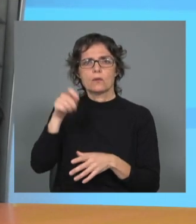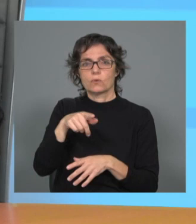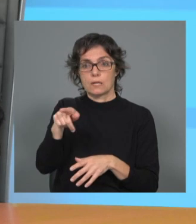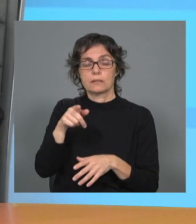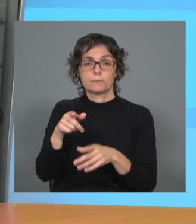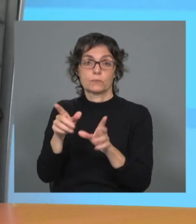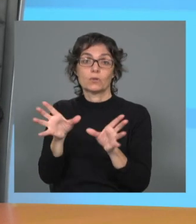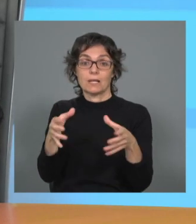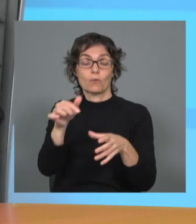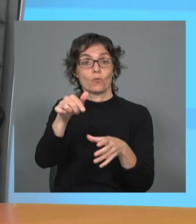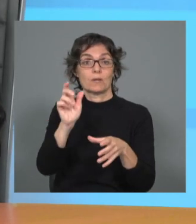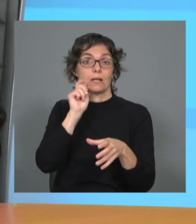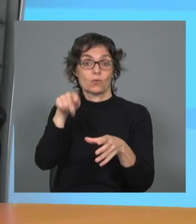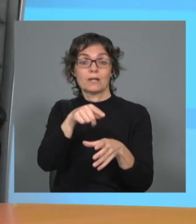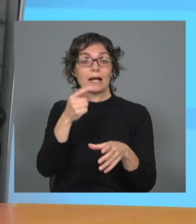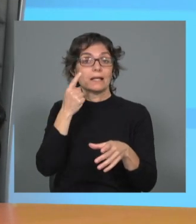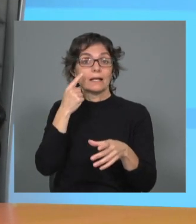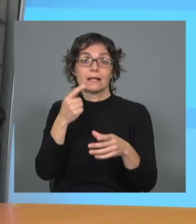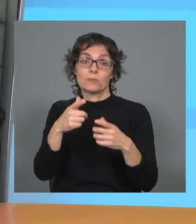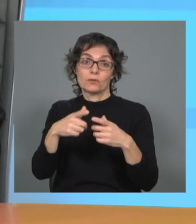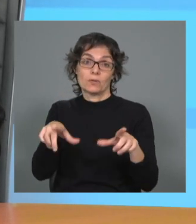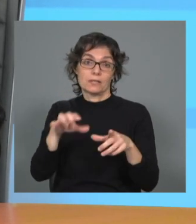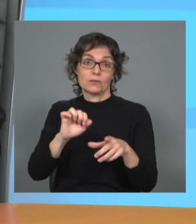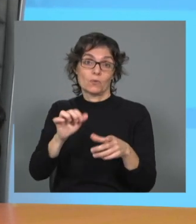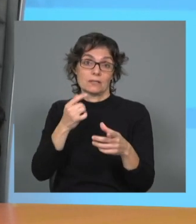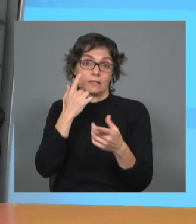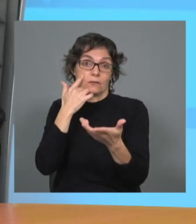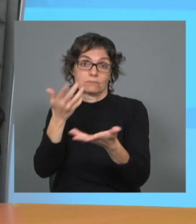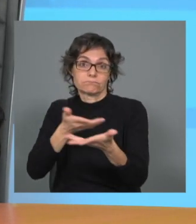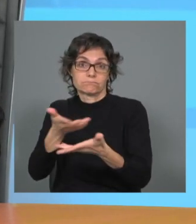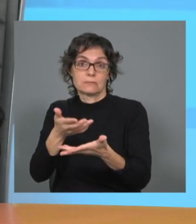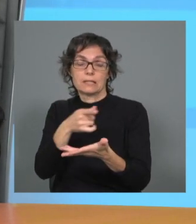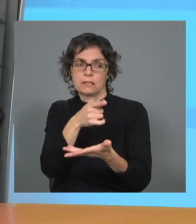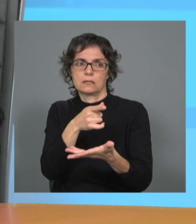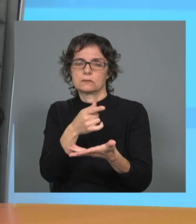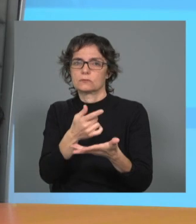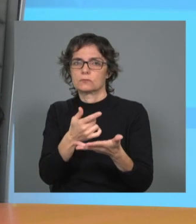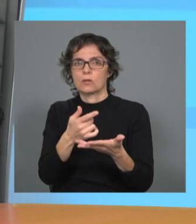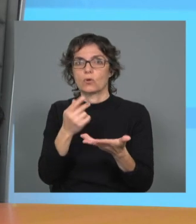que, conhecendo a língua e que, sabendo o que se passa, são